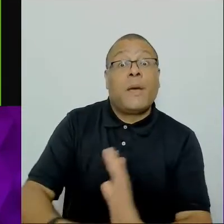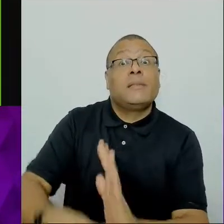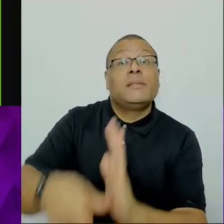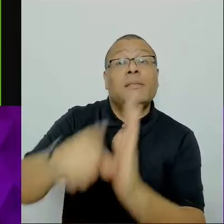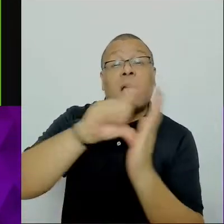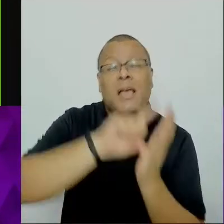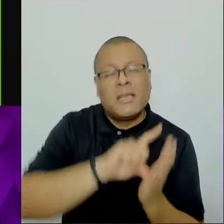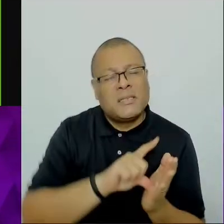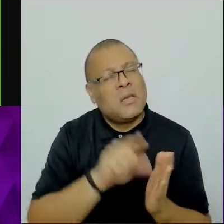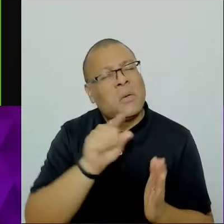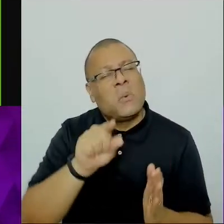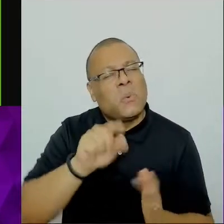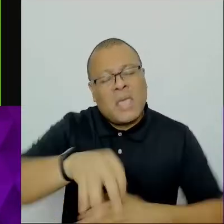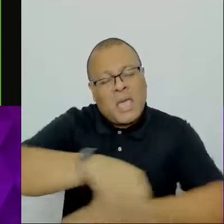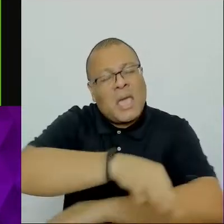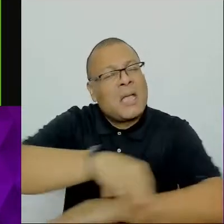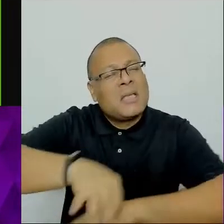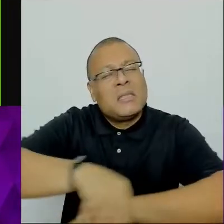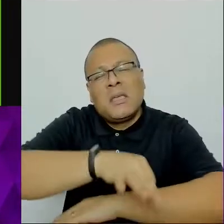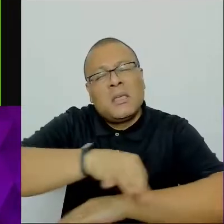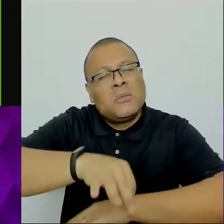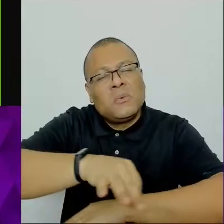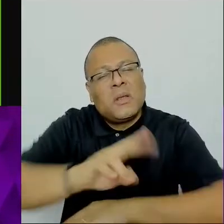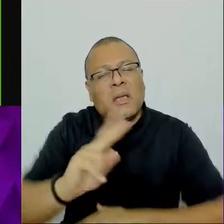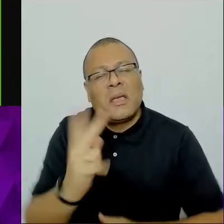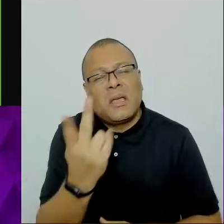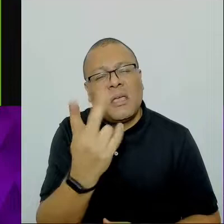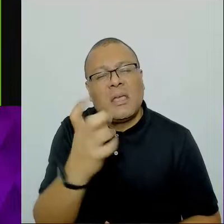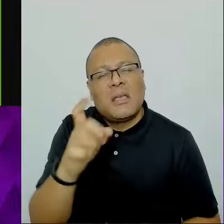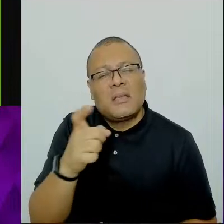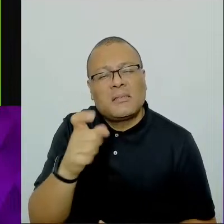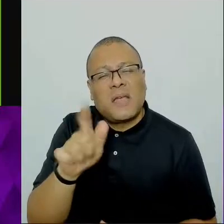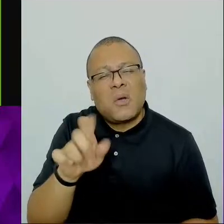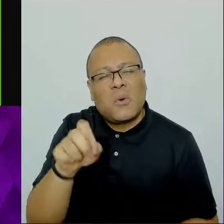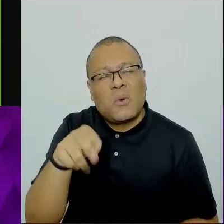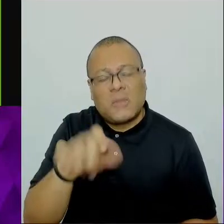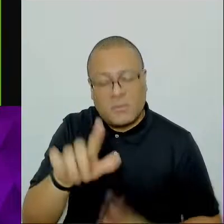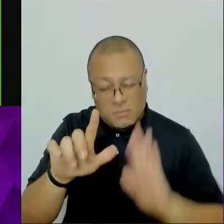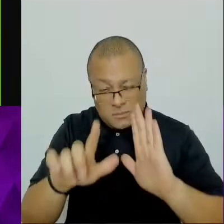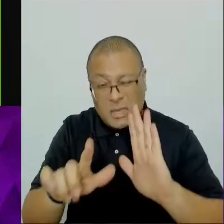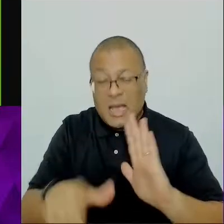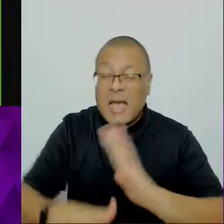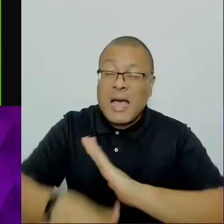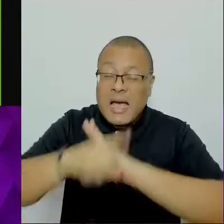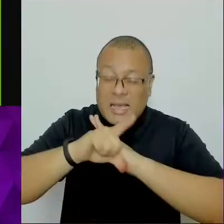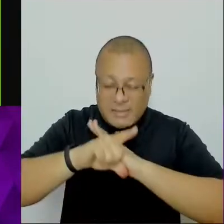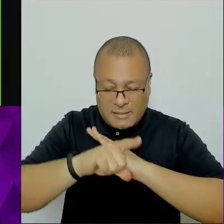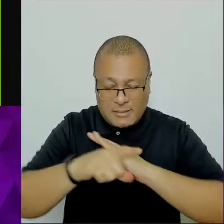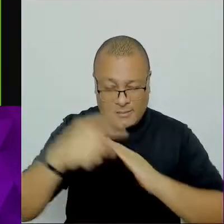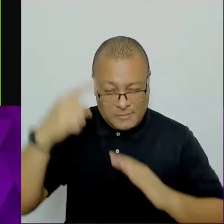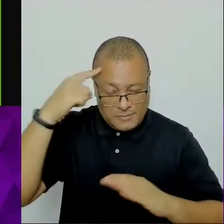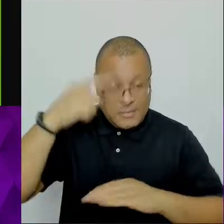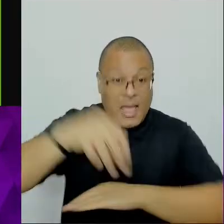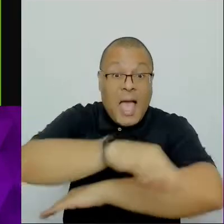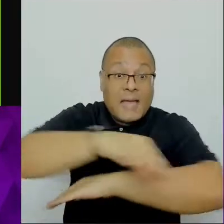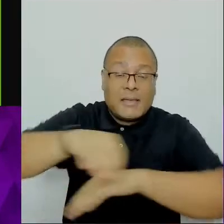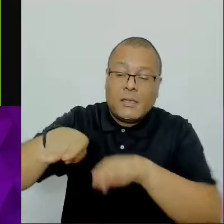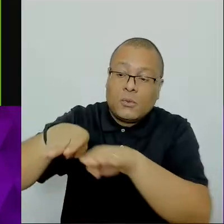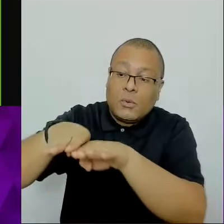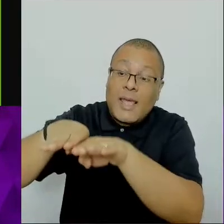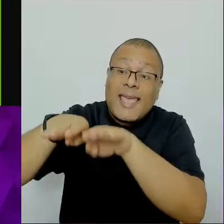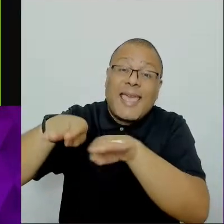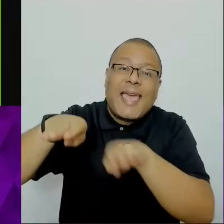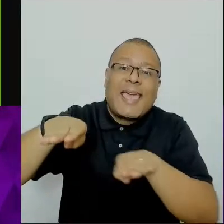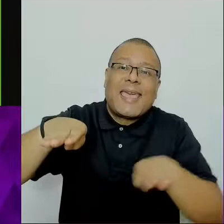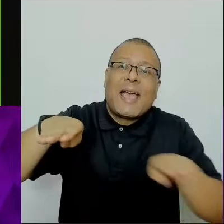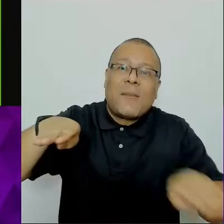arquitetura hexagonal, eu acho interessante a gente relembrar um pouquinho das arquiteturas em camadas tradicionais. E aí me conta aqui no chat